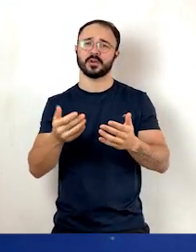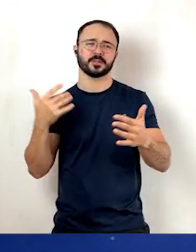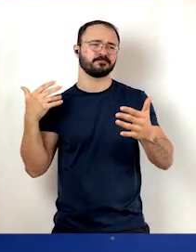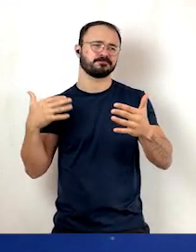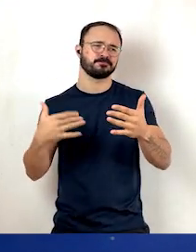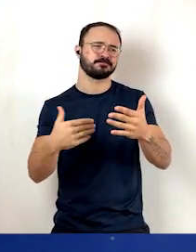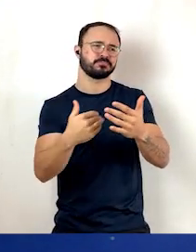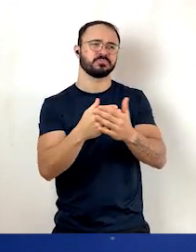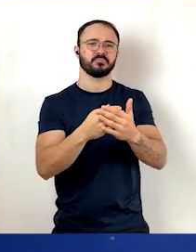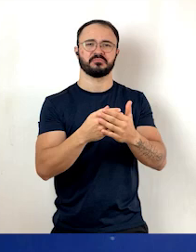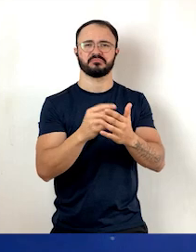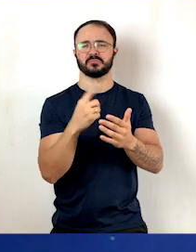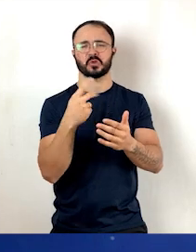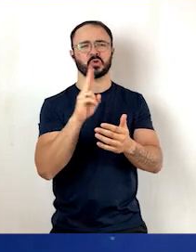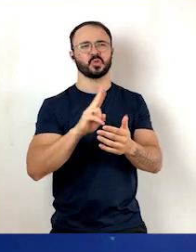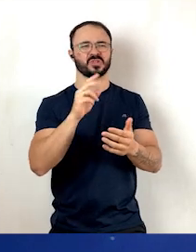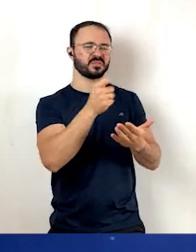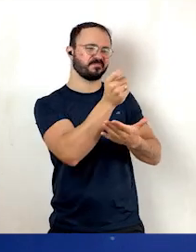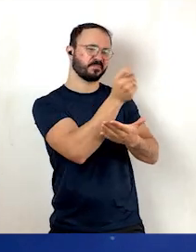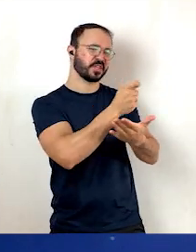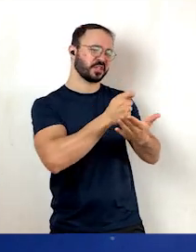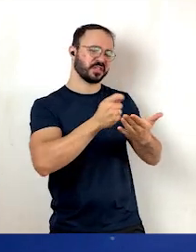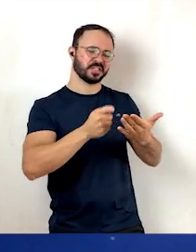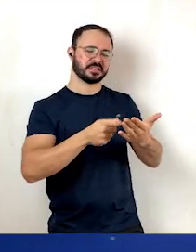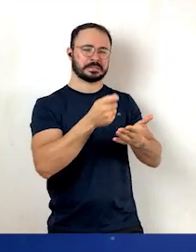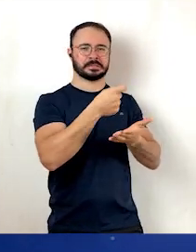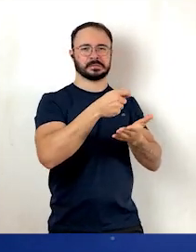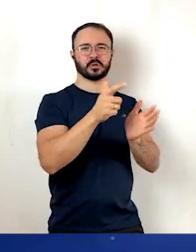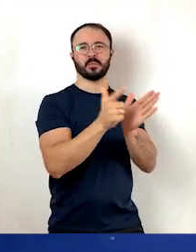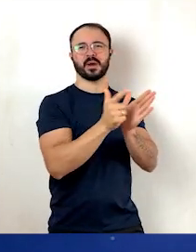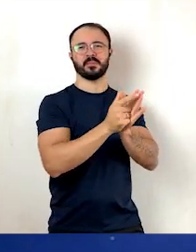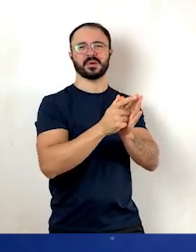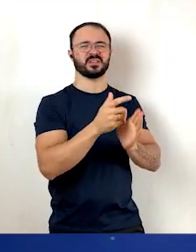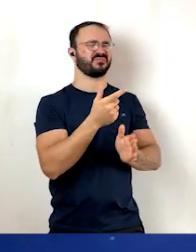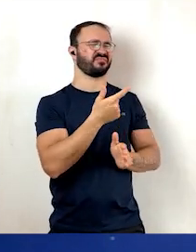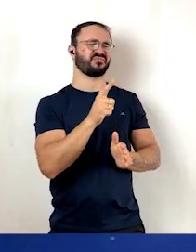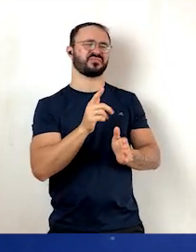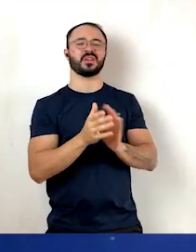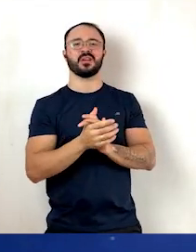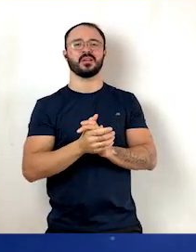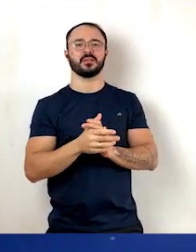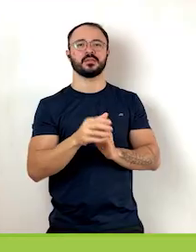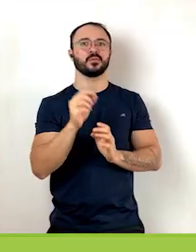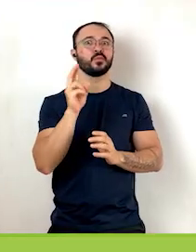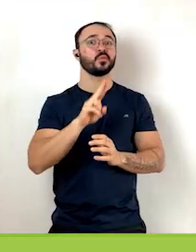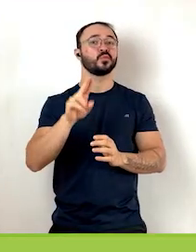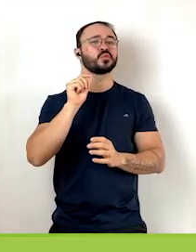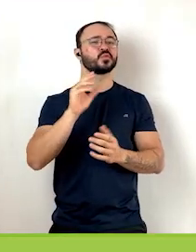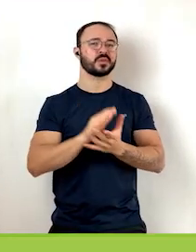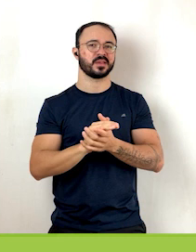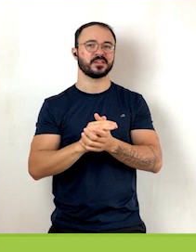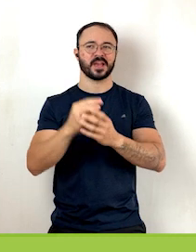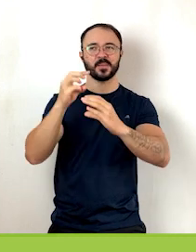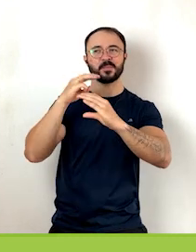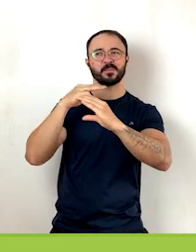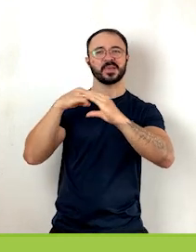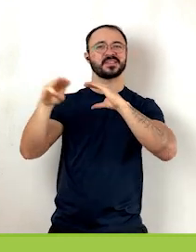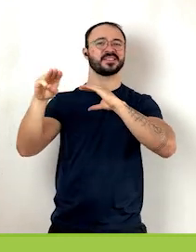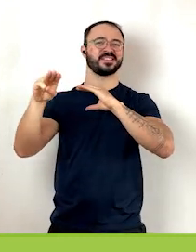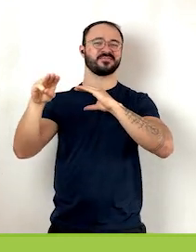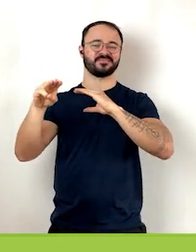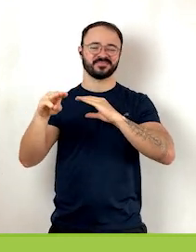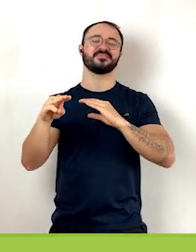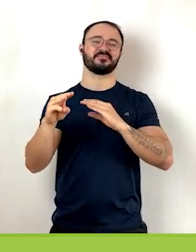em Dia com a tecnologia Nós quase não utilizamos mais o bilhetinho escrito um papel nós utilizamos o quê